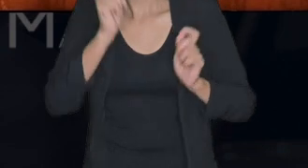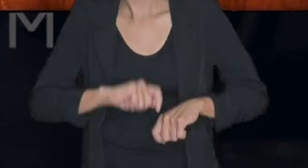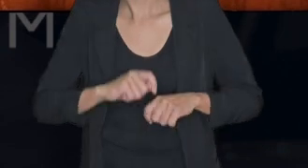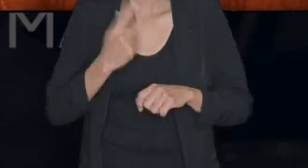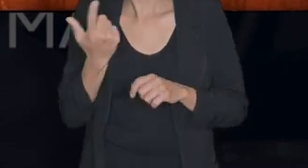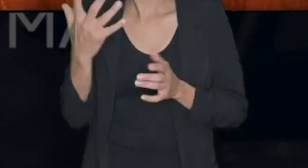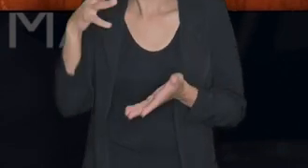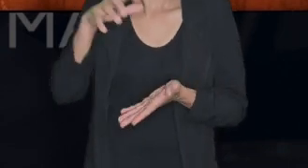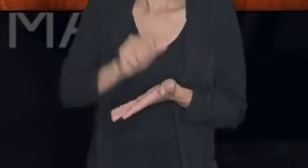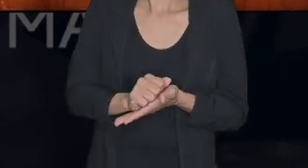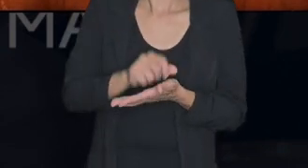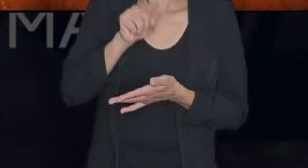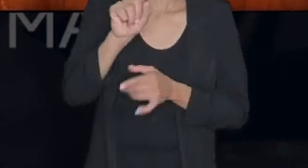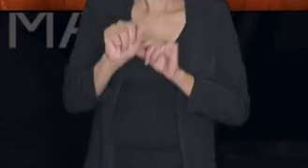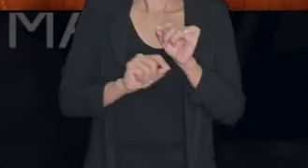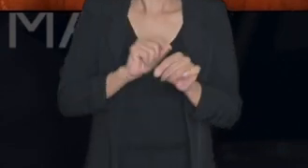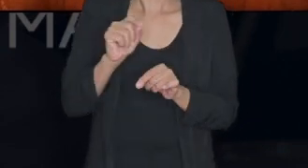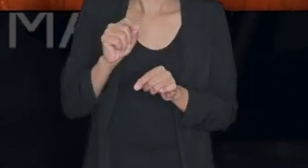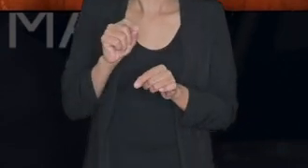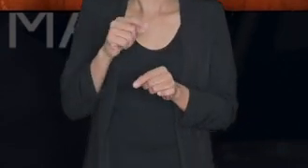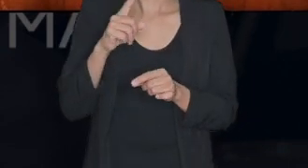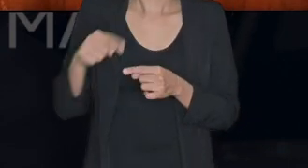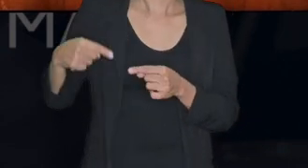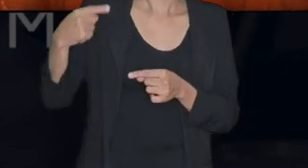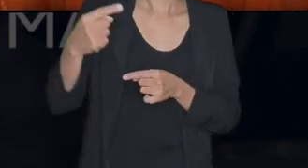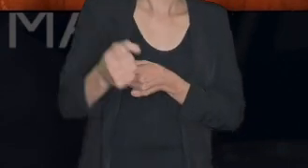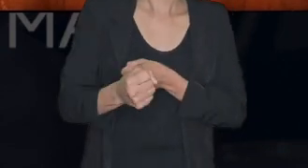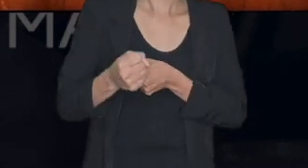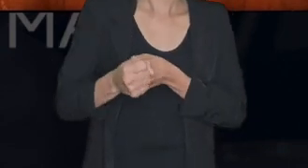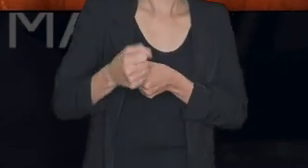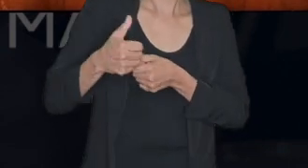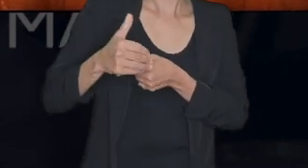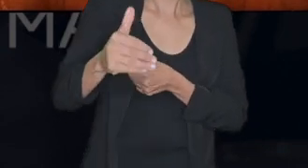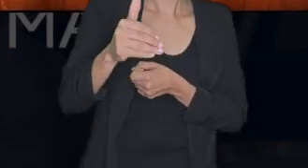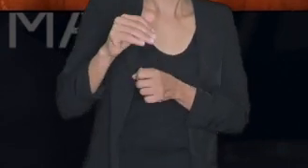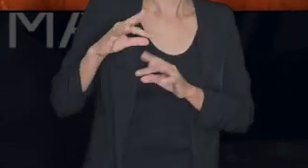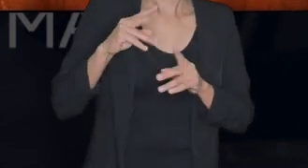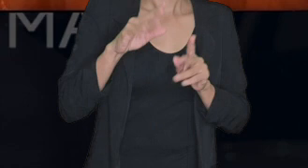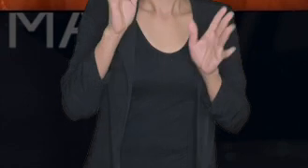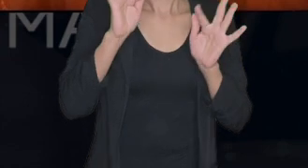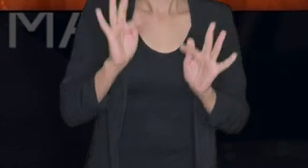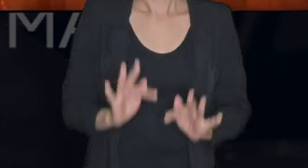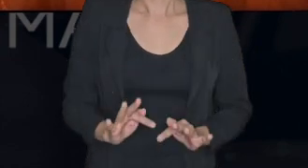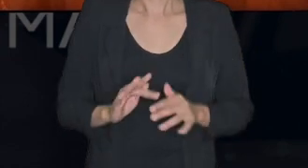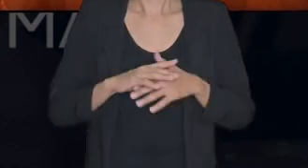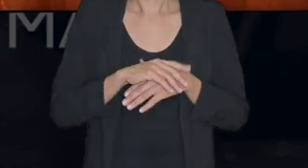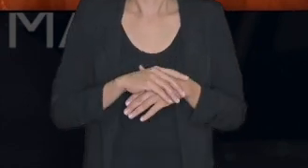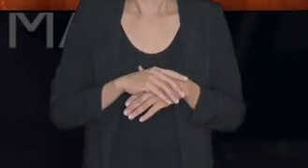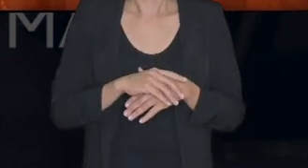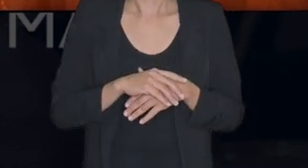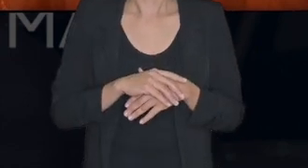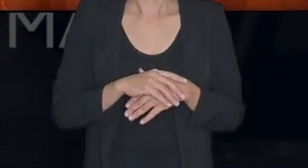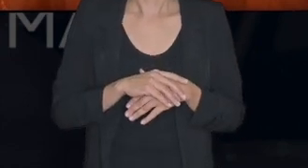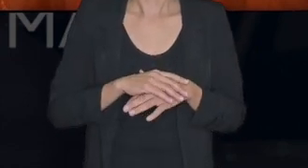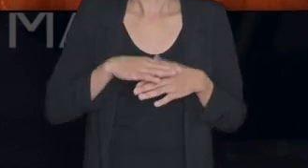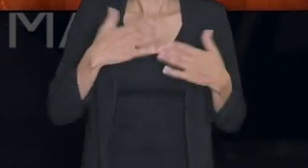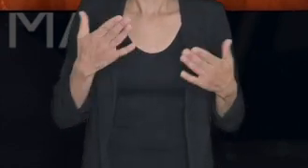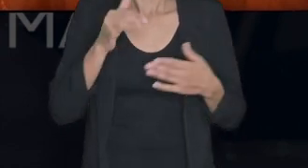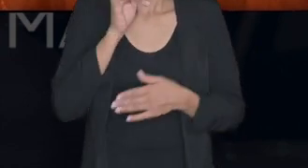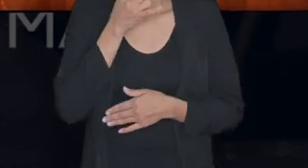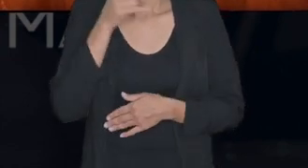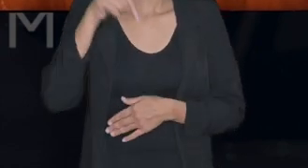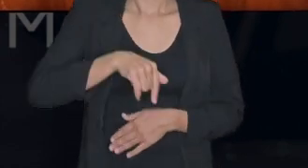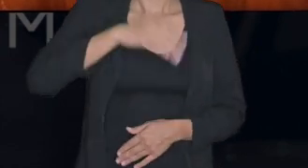ex nunc daqui para frente. Todo mundo feliz, não precisa ir para o judiciário. Pois bem, infelizmente, no Brasil, muita coisa